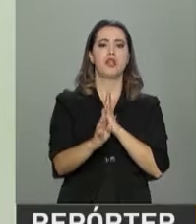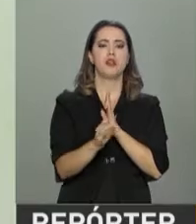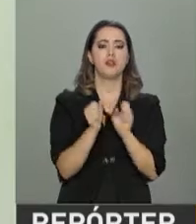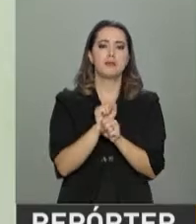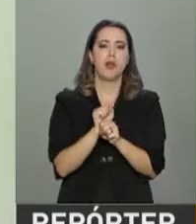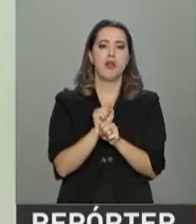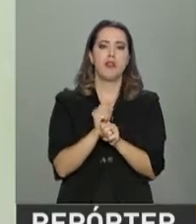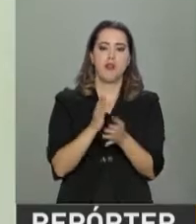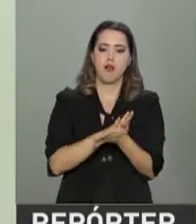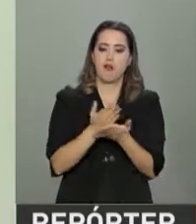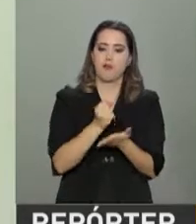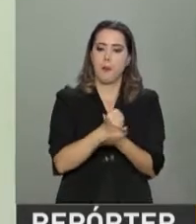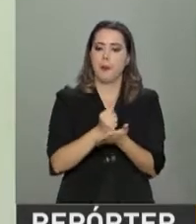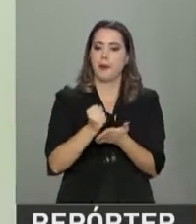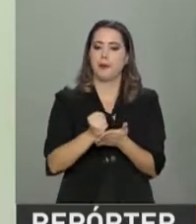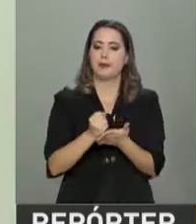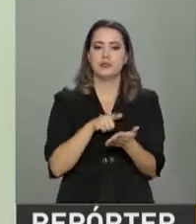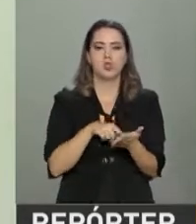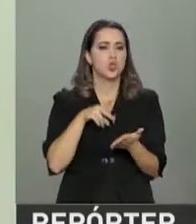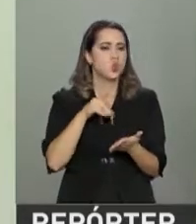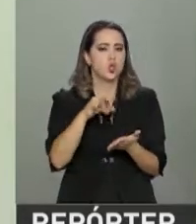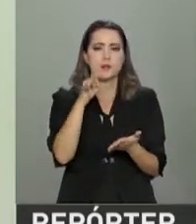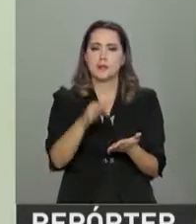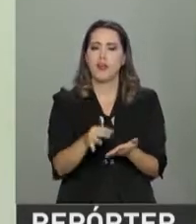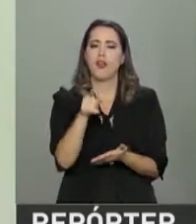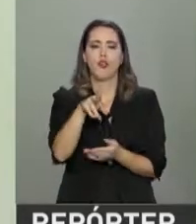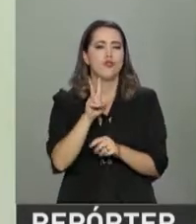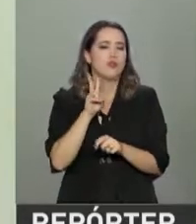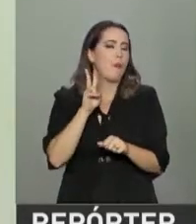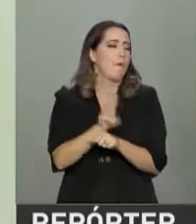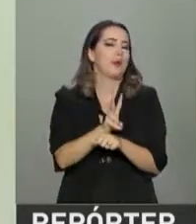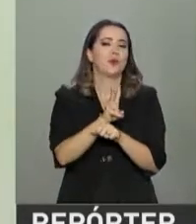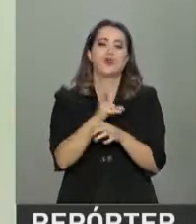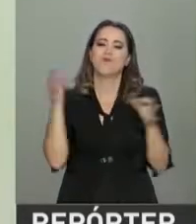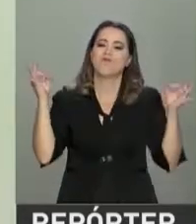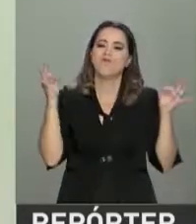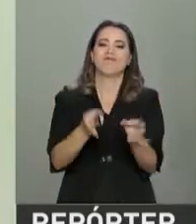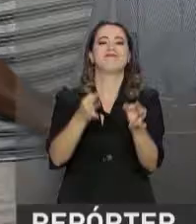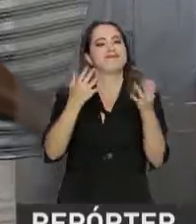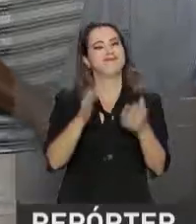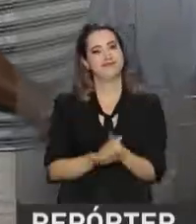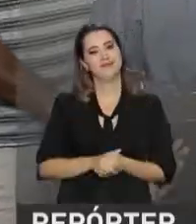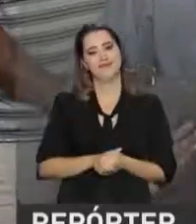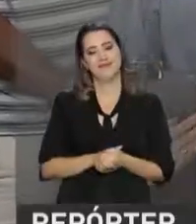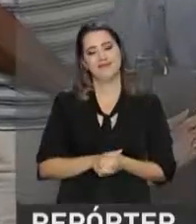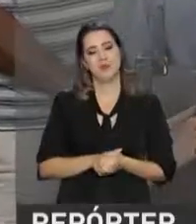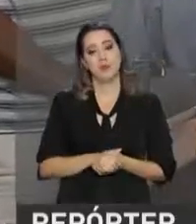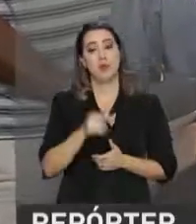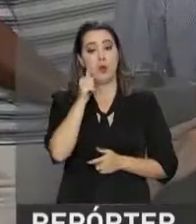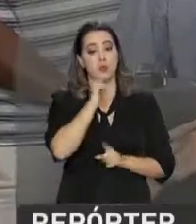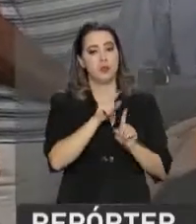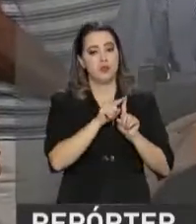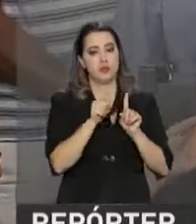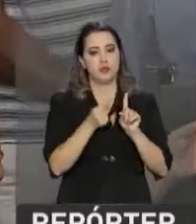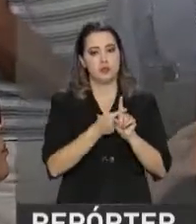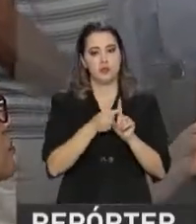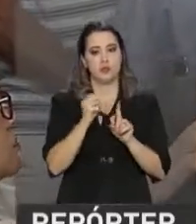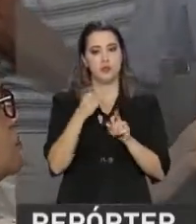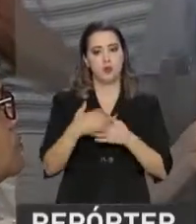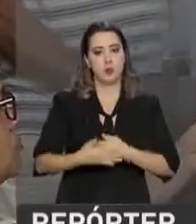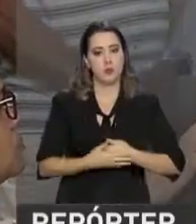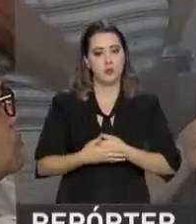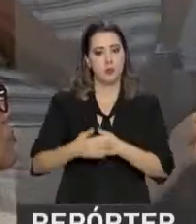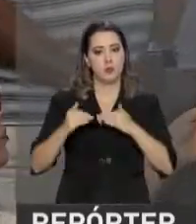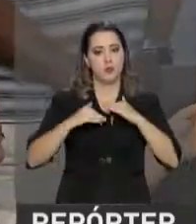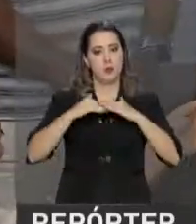carteirinha, carimba, bota em dia e você está imune. Que maravilha, né? As gestantes e as mulheres que tiveram bebê